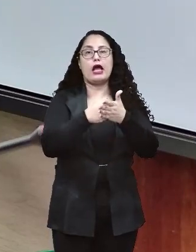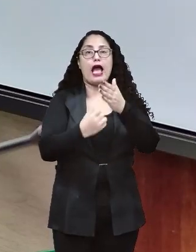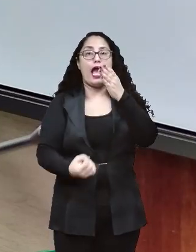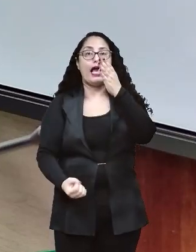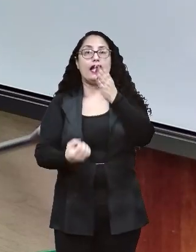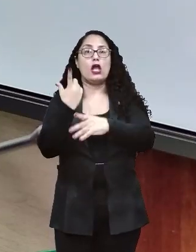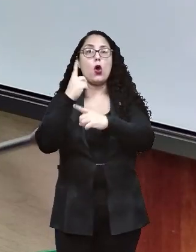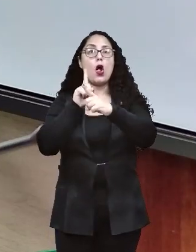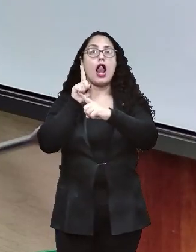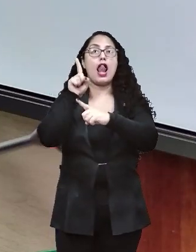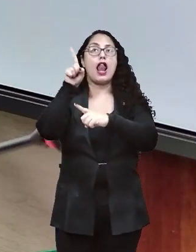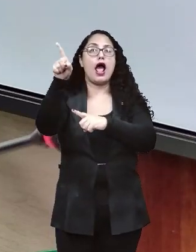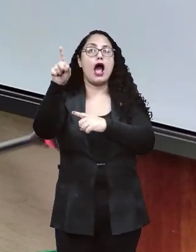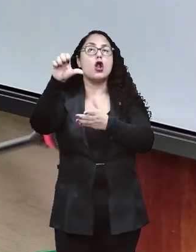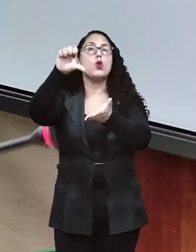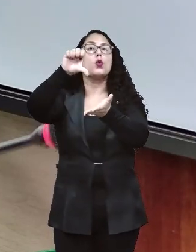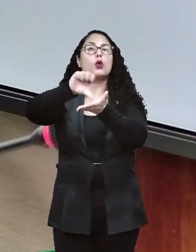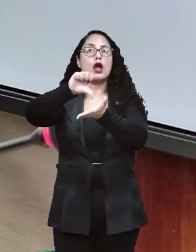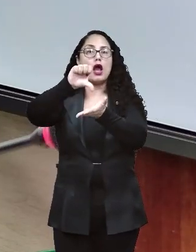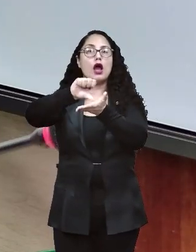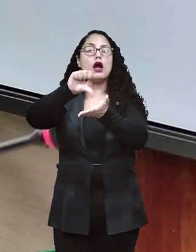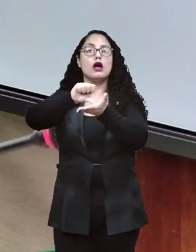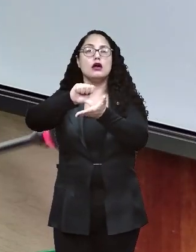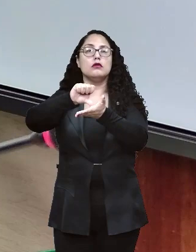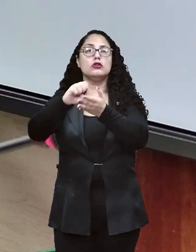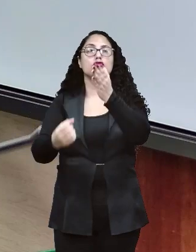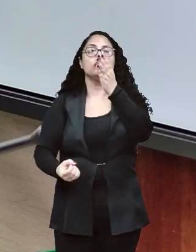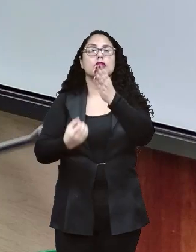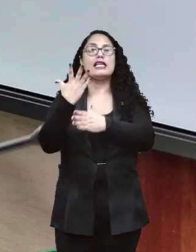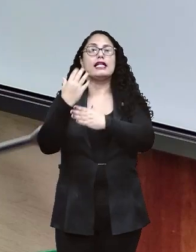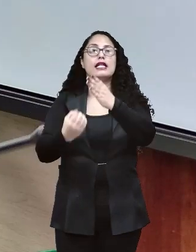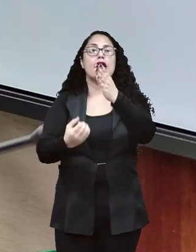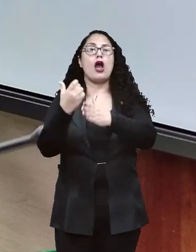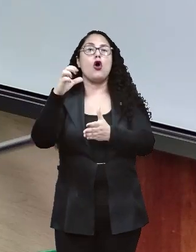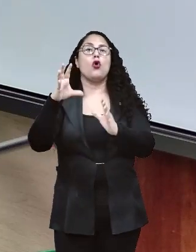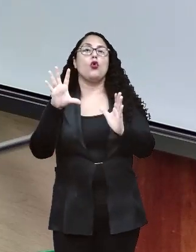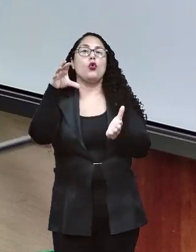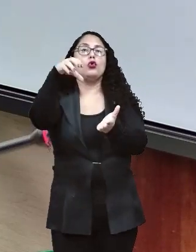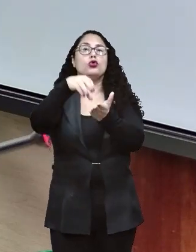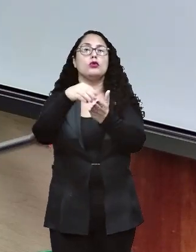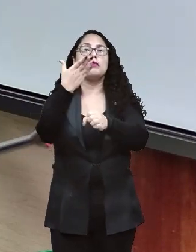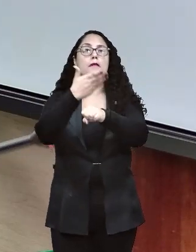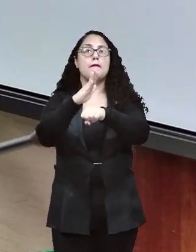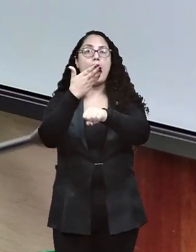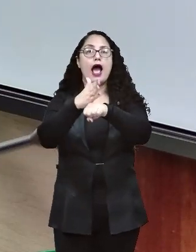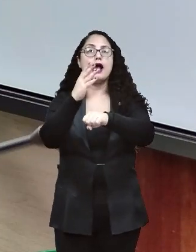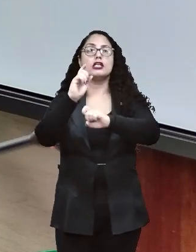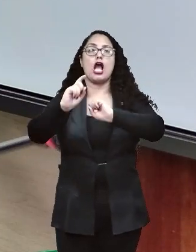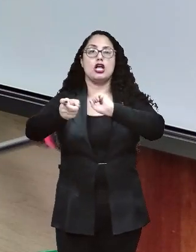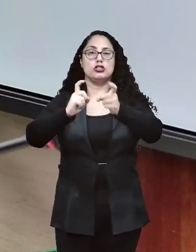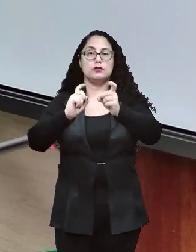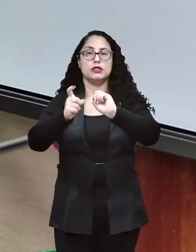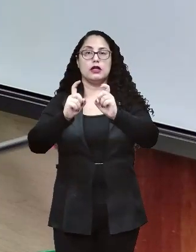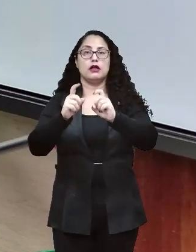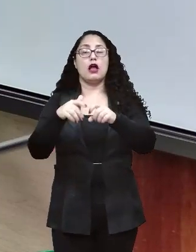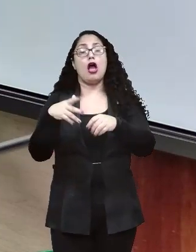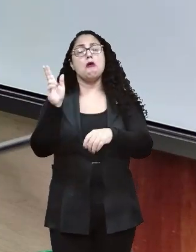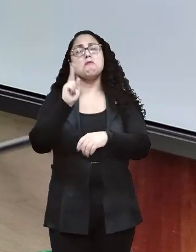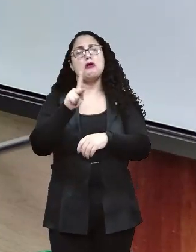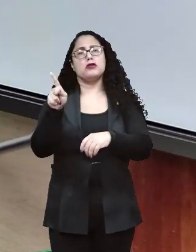surgiu lá no campus, né, que iam criar o núcleo de práticas administrativas. E aí